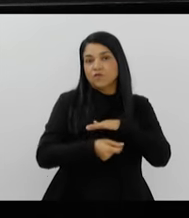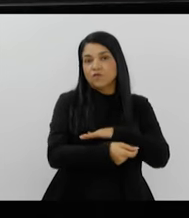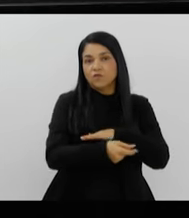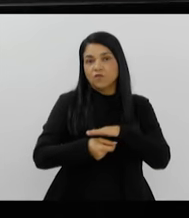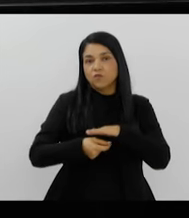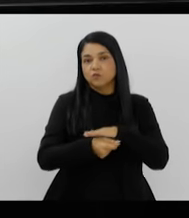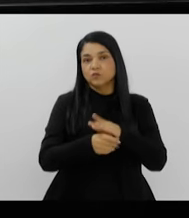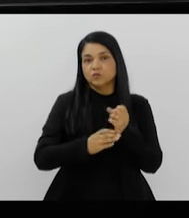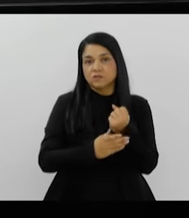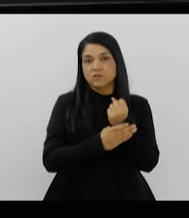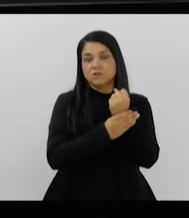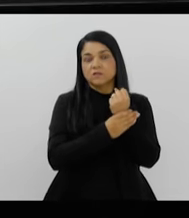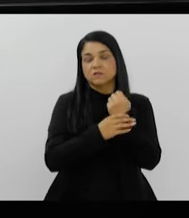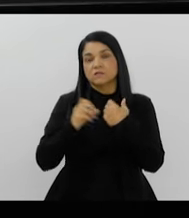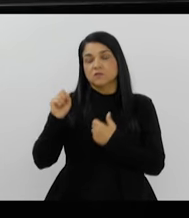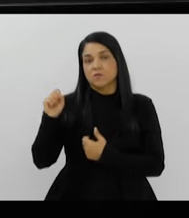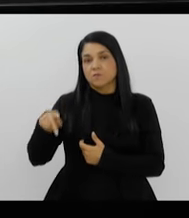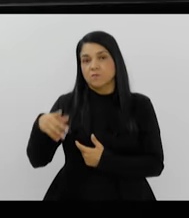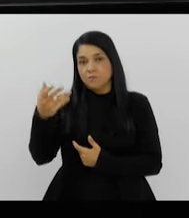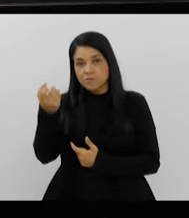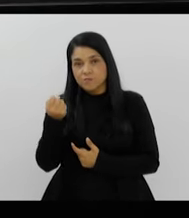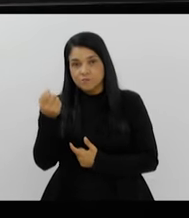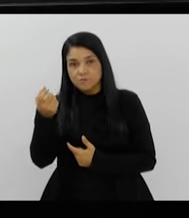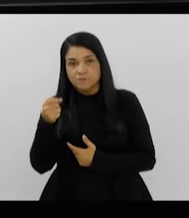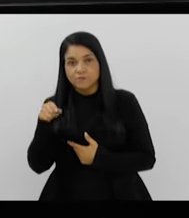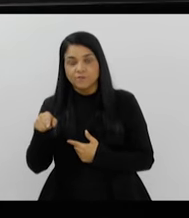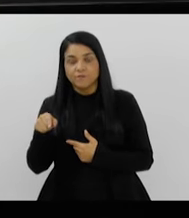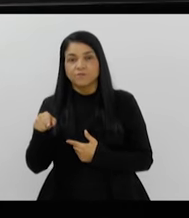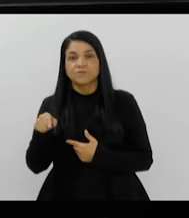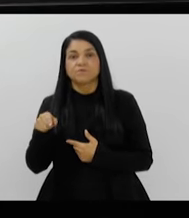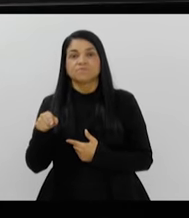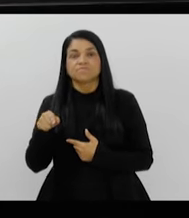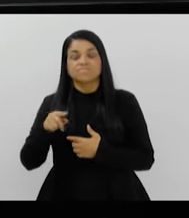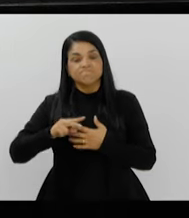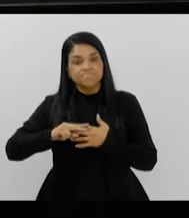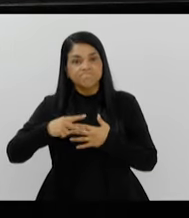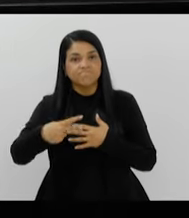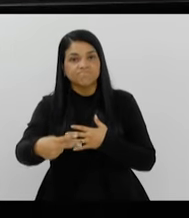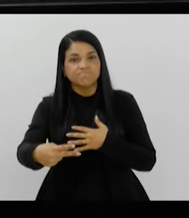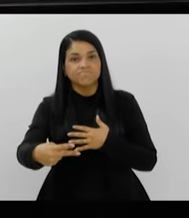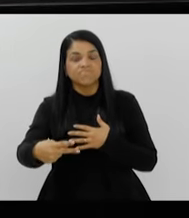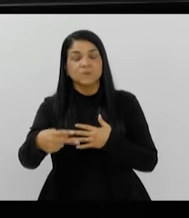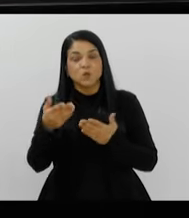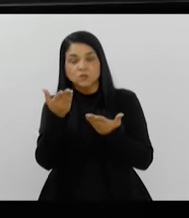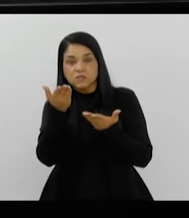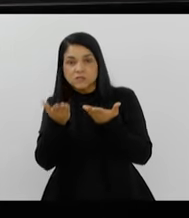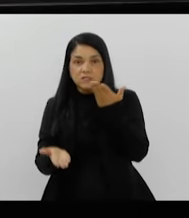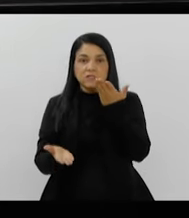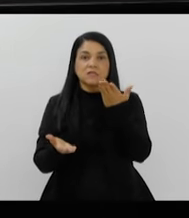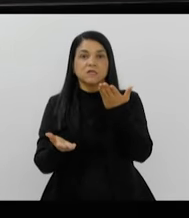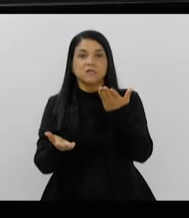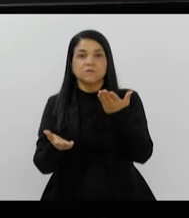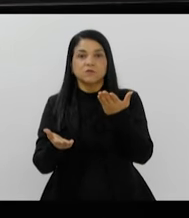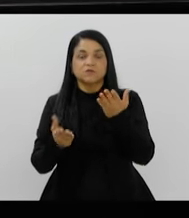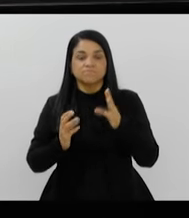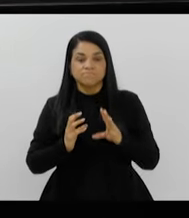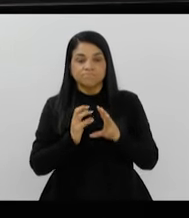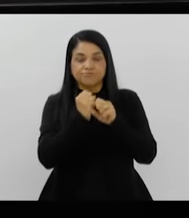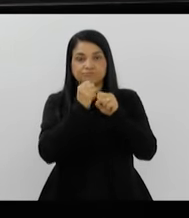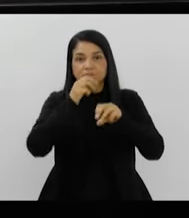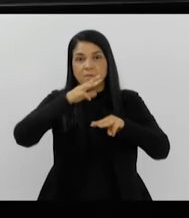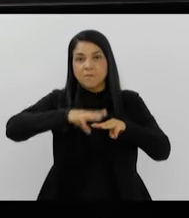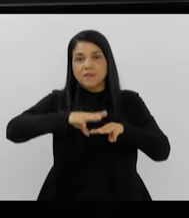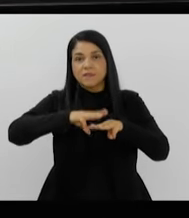de Aposentados e Pensionistas, promovendo, em consequência, o desequilíbrio das provisões matemáticas futuras